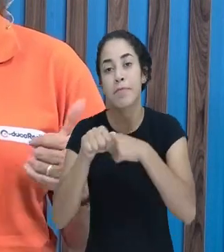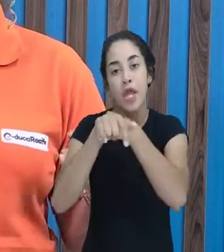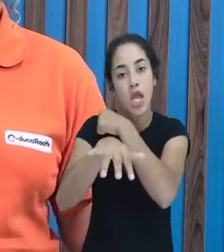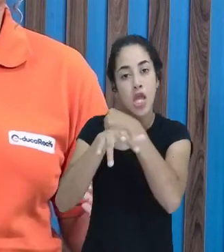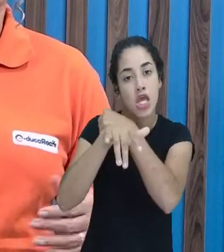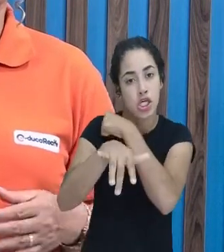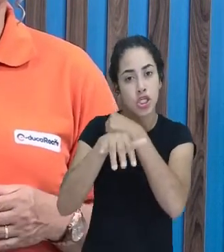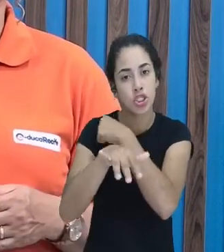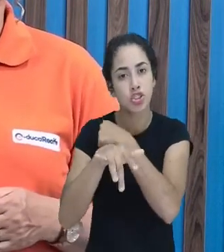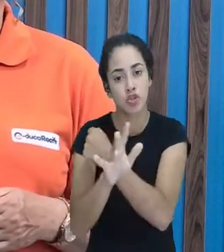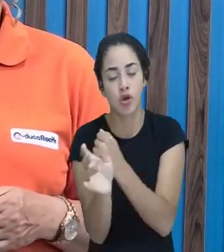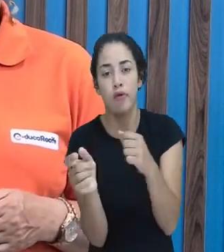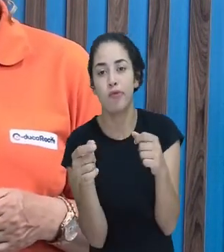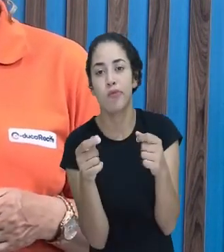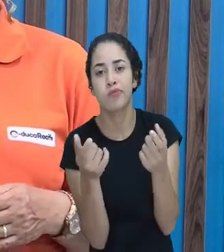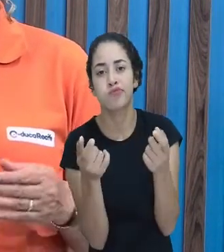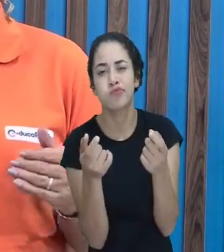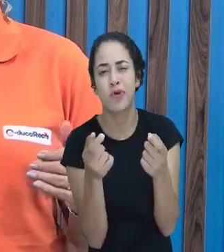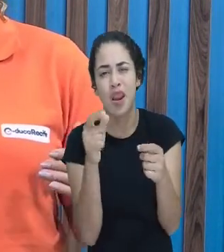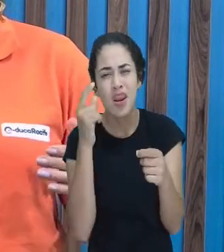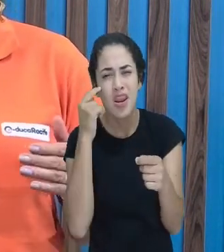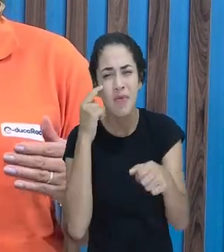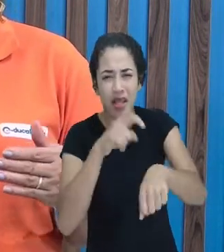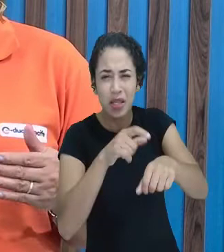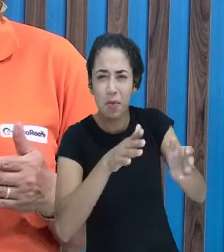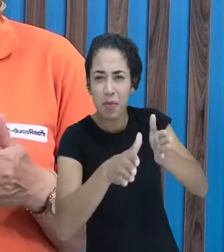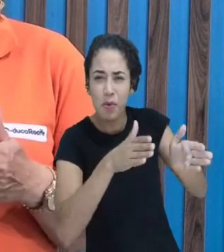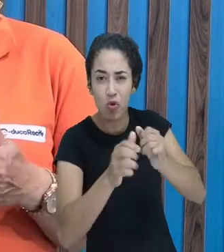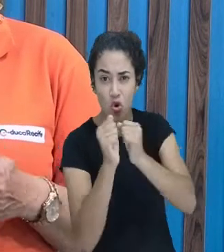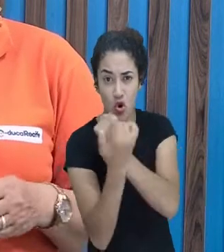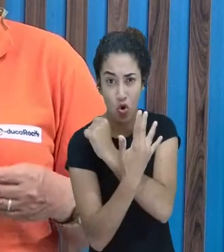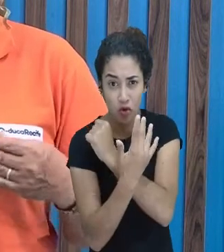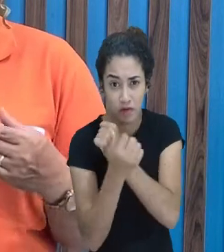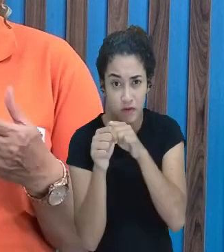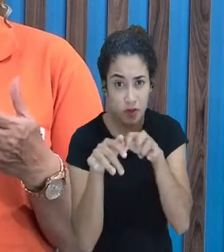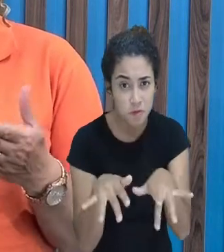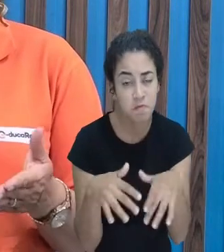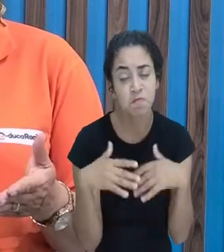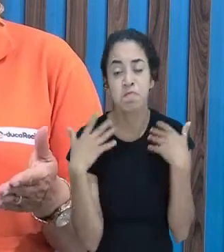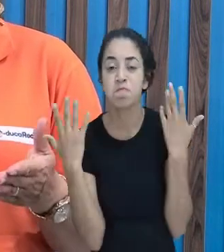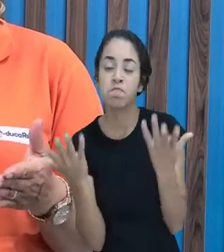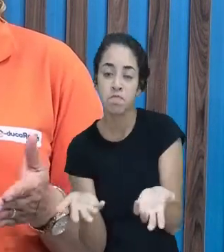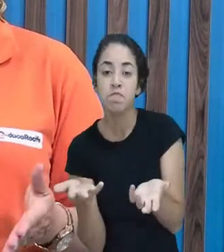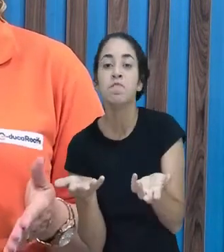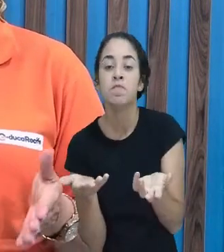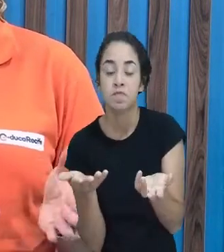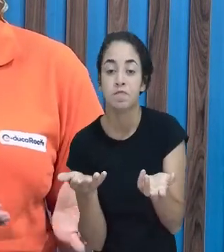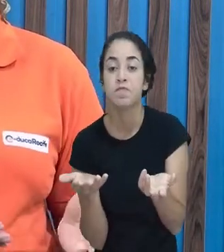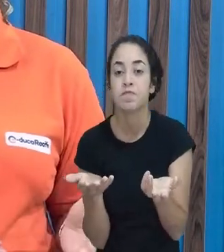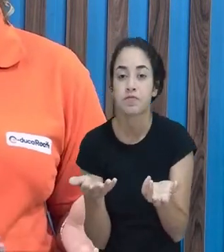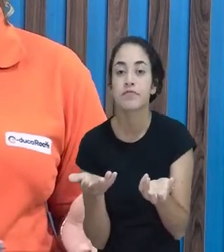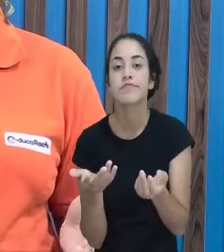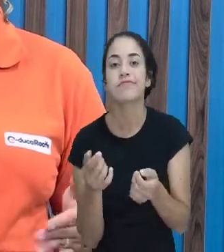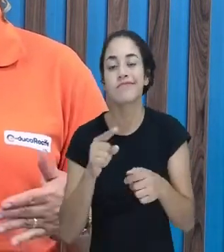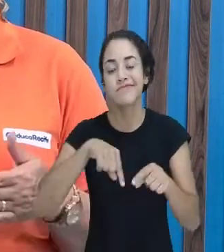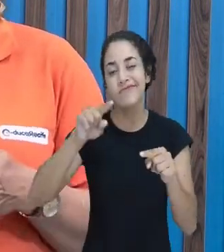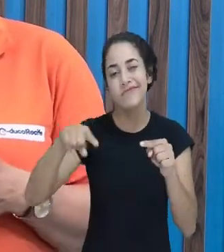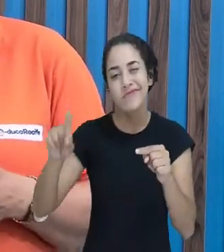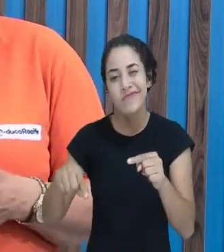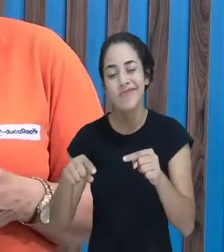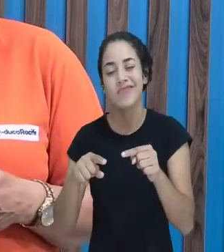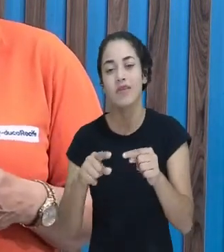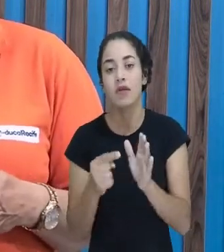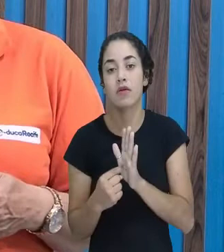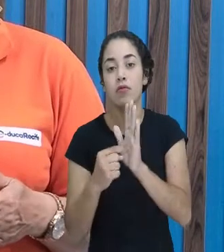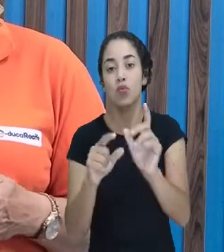no período da Covid, lembram? Que os gráficos mostravam a quantidade de pessoas que morreram, pessoas